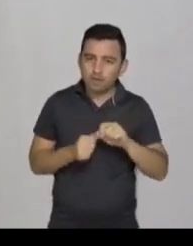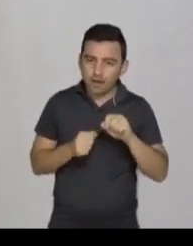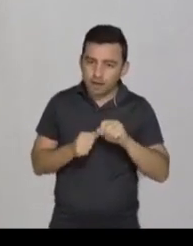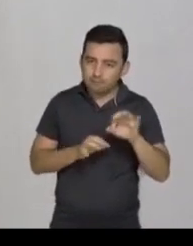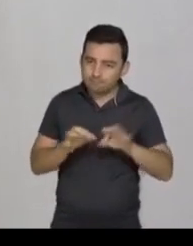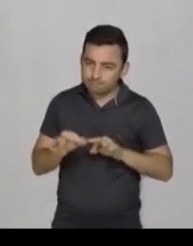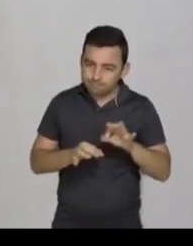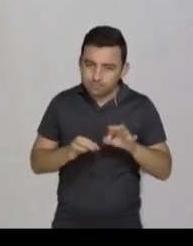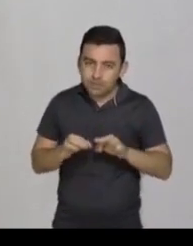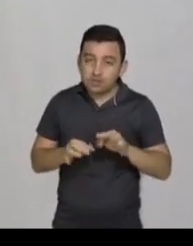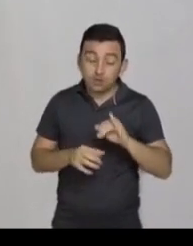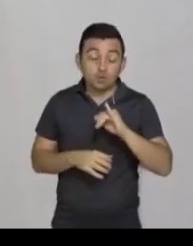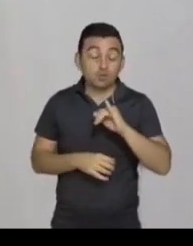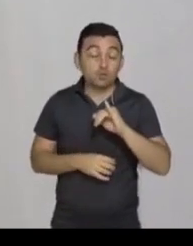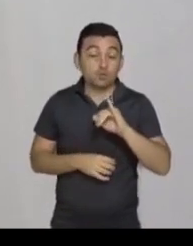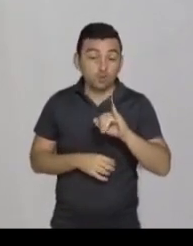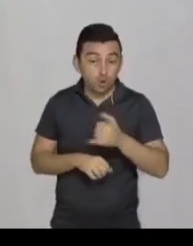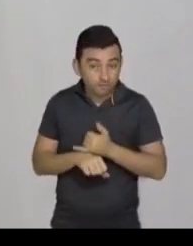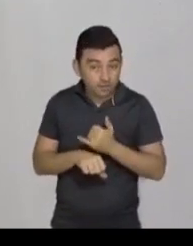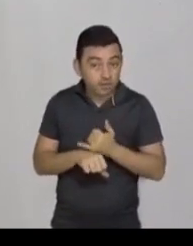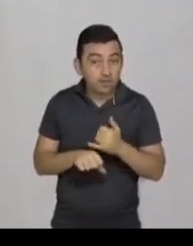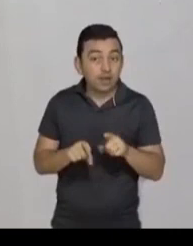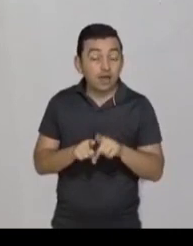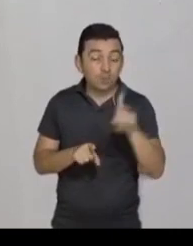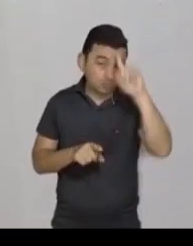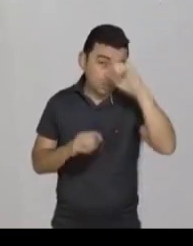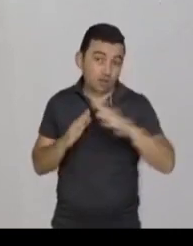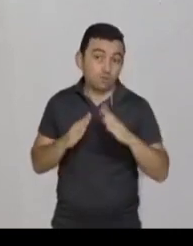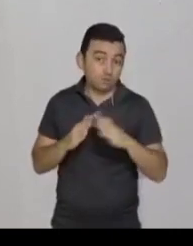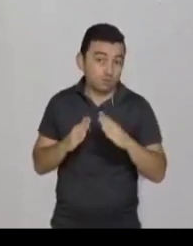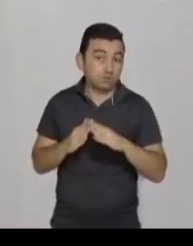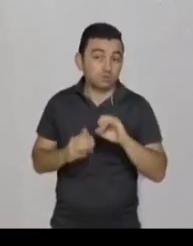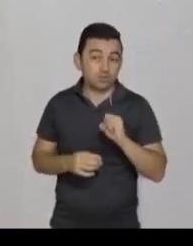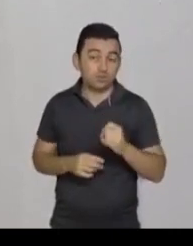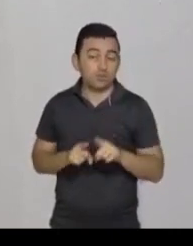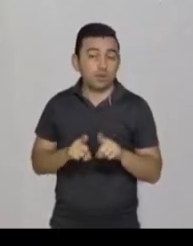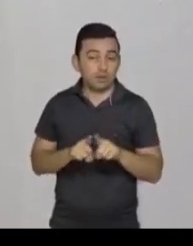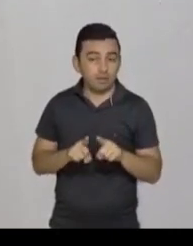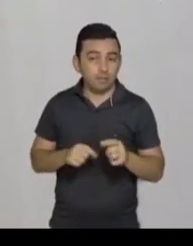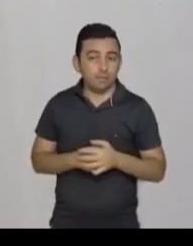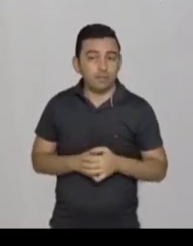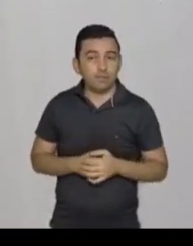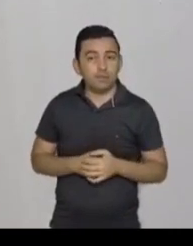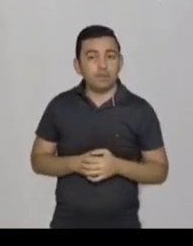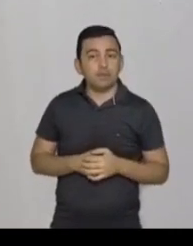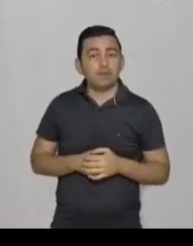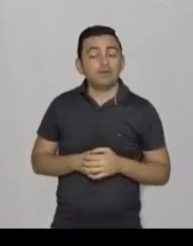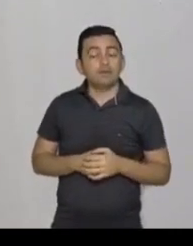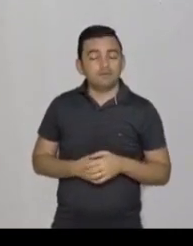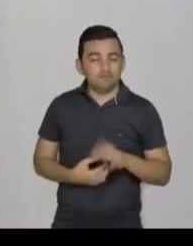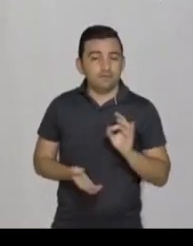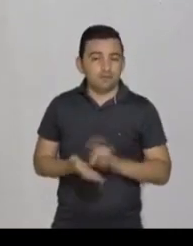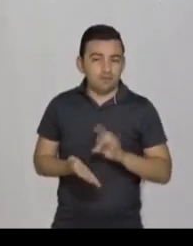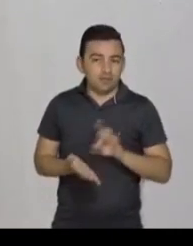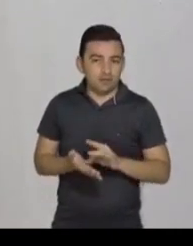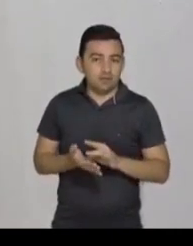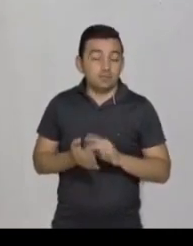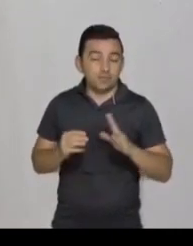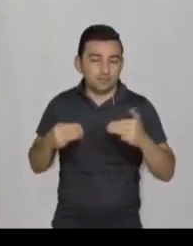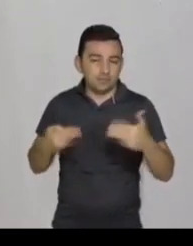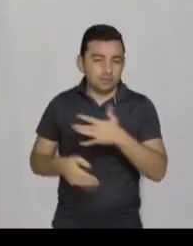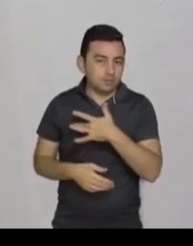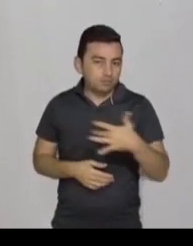da sua clientela faz lá no hospital São José então nós temos que realmente Pedir para que o ministério da